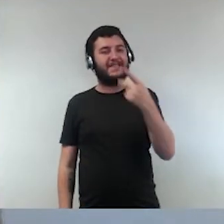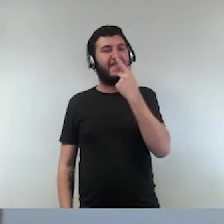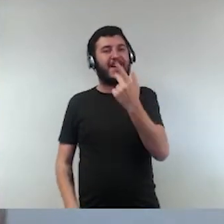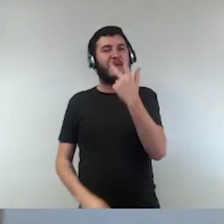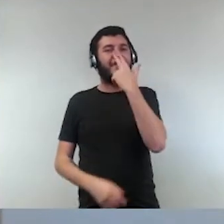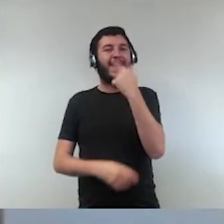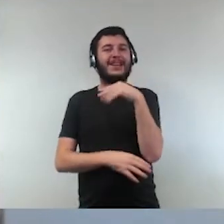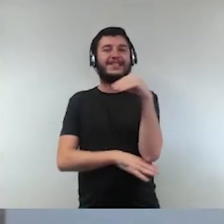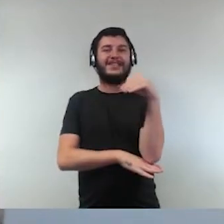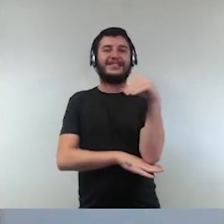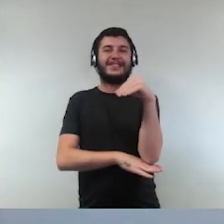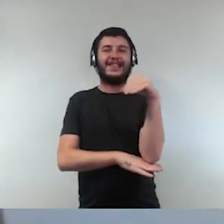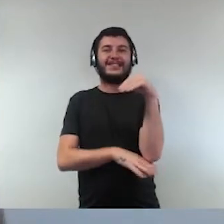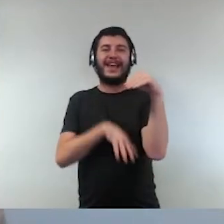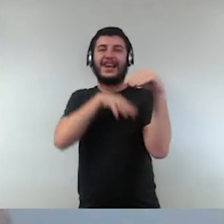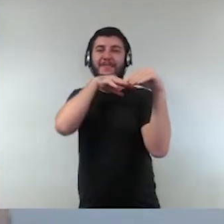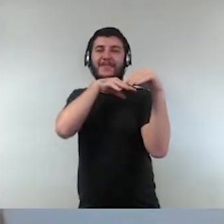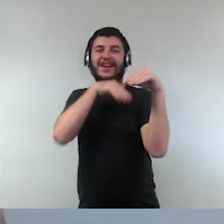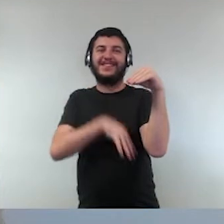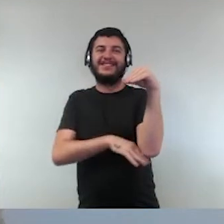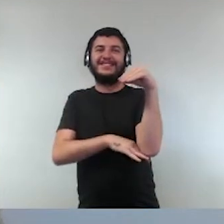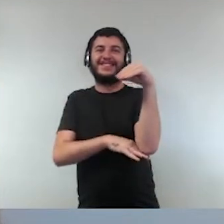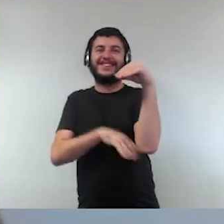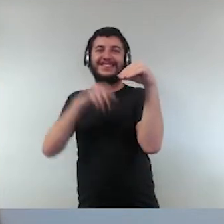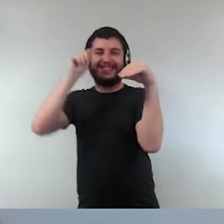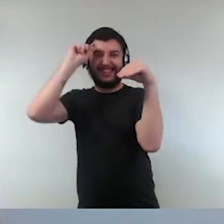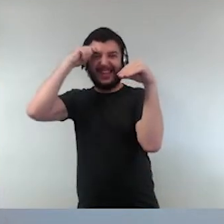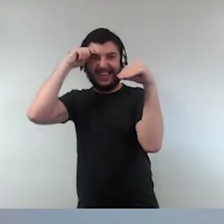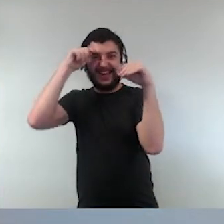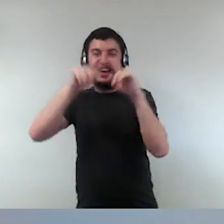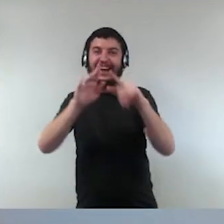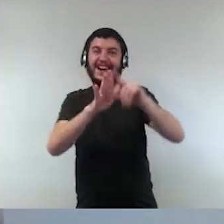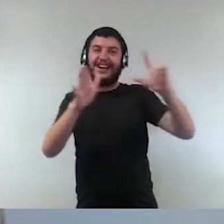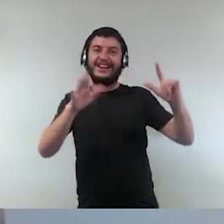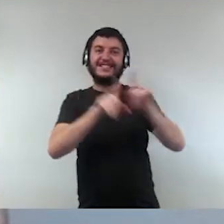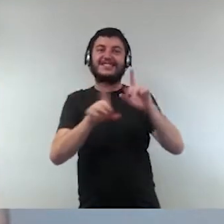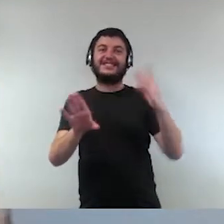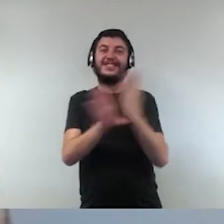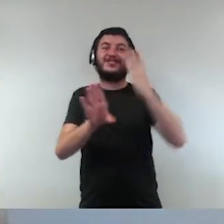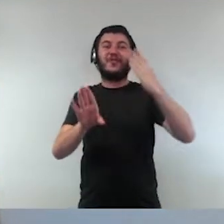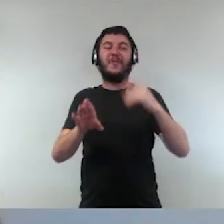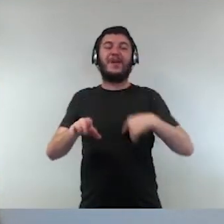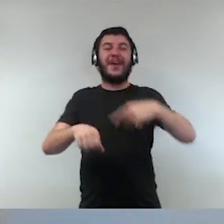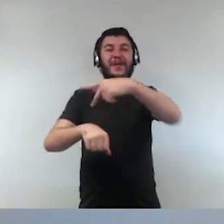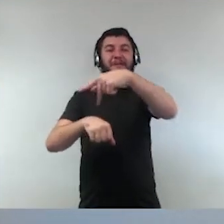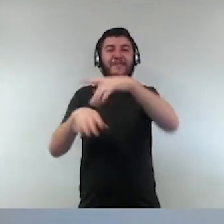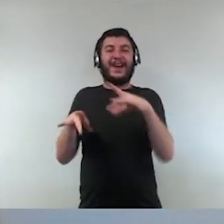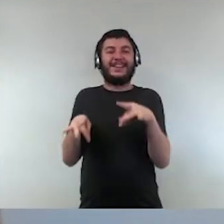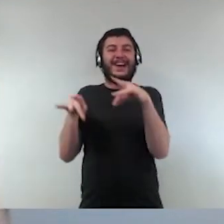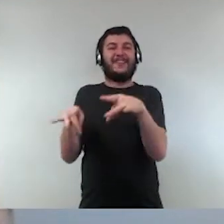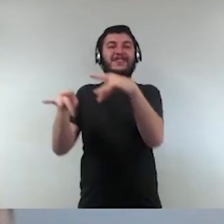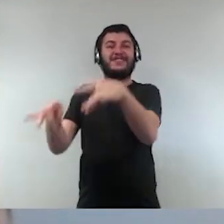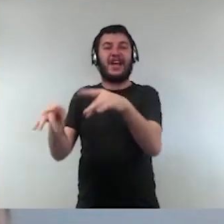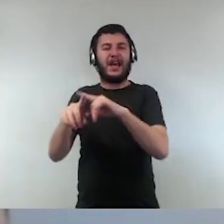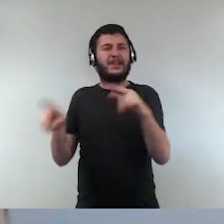né, porque antes de descobrirem a Austrália se pensava que todos os cisnes seriam brancos. E o Taleb explica que a gente está